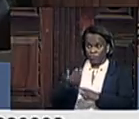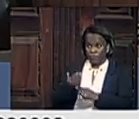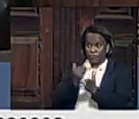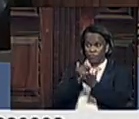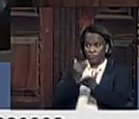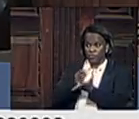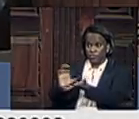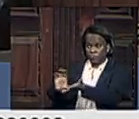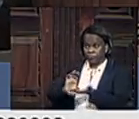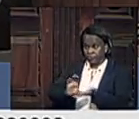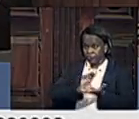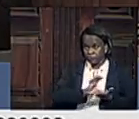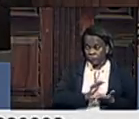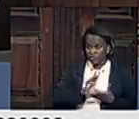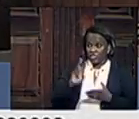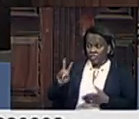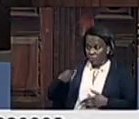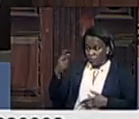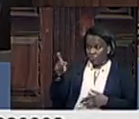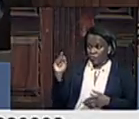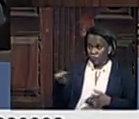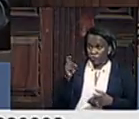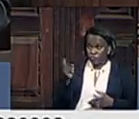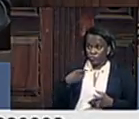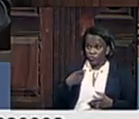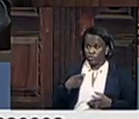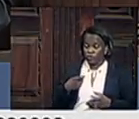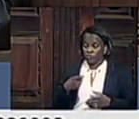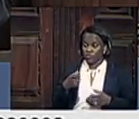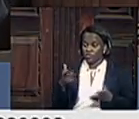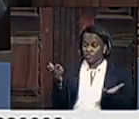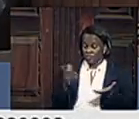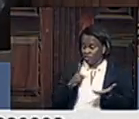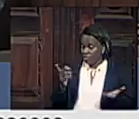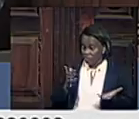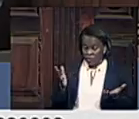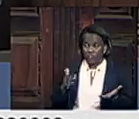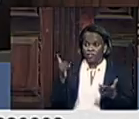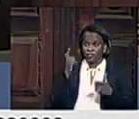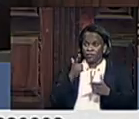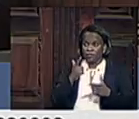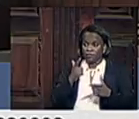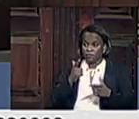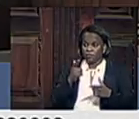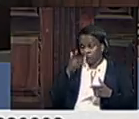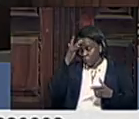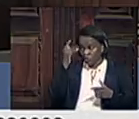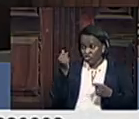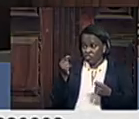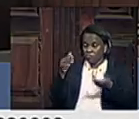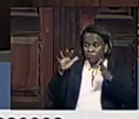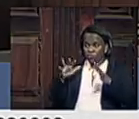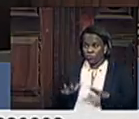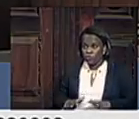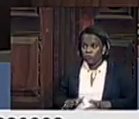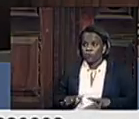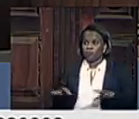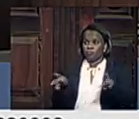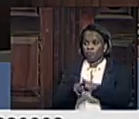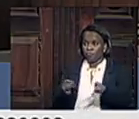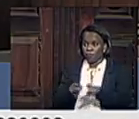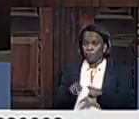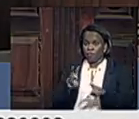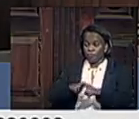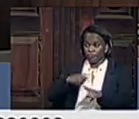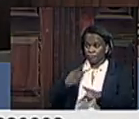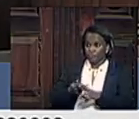arrecadação através de aumento de impostos num cenário de grave recessão econômica e num cenário de